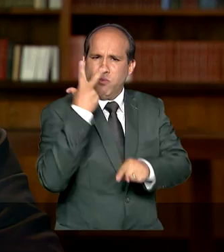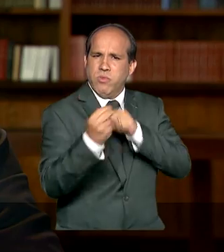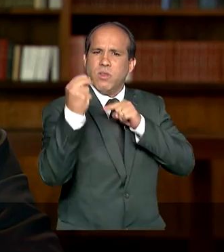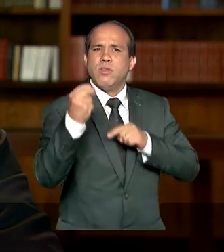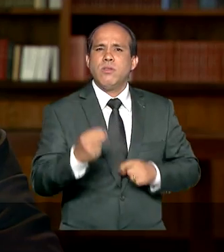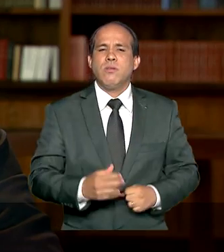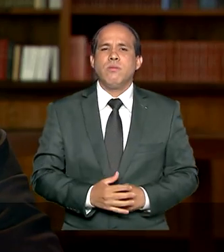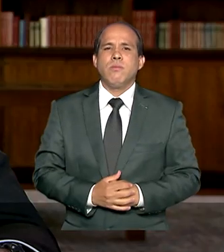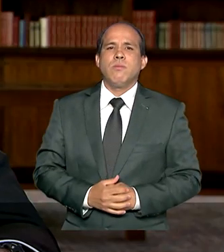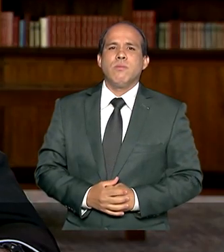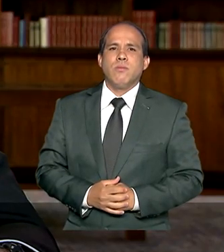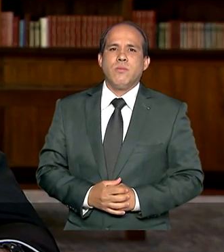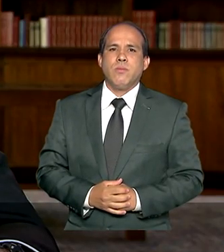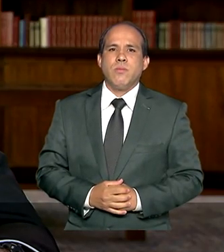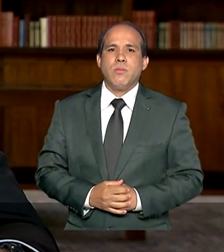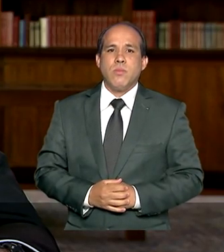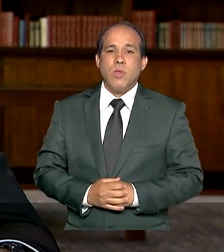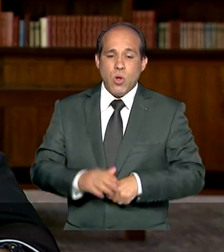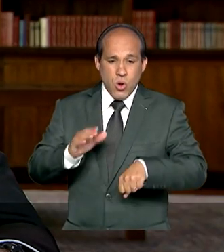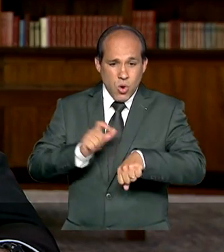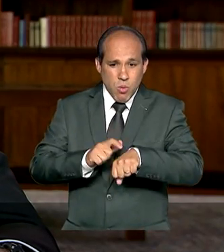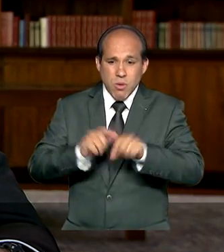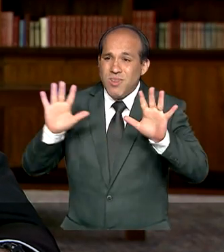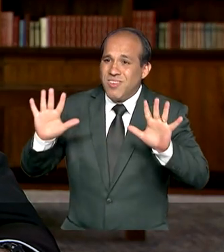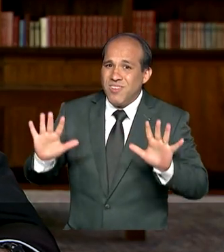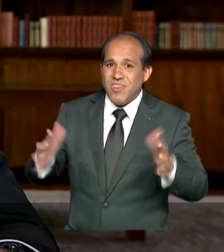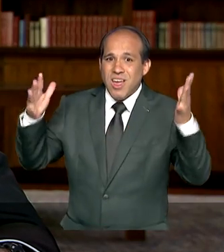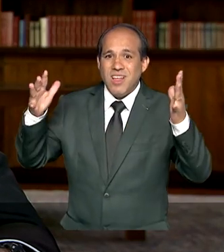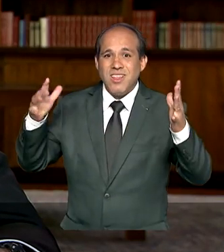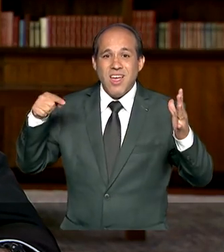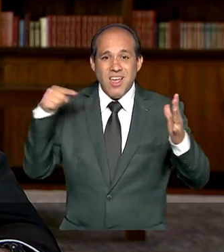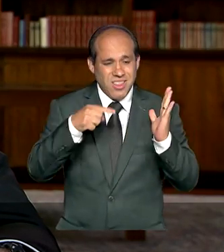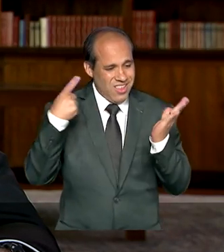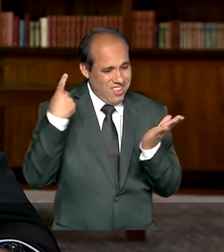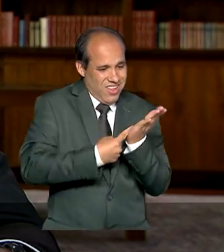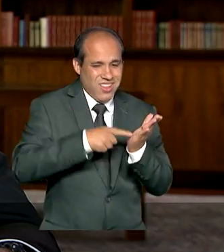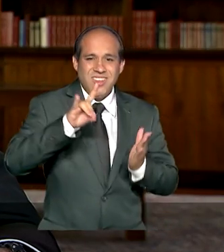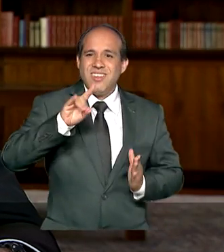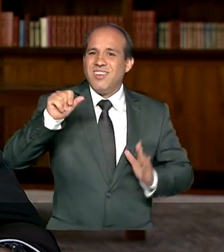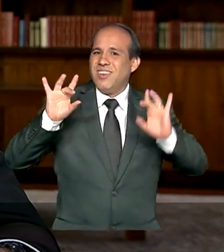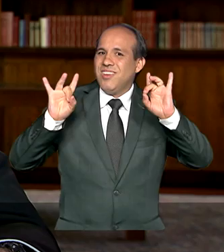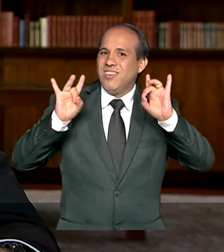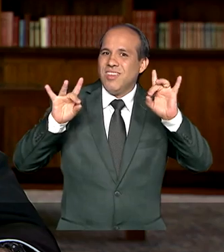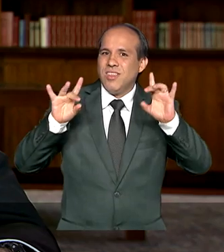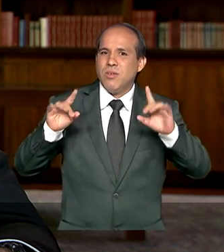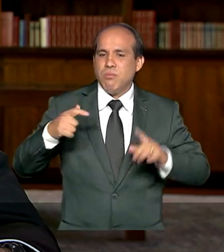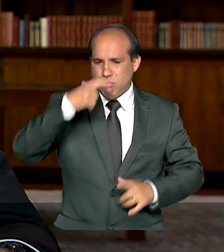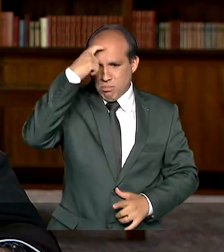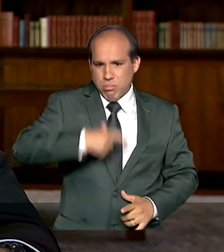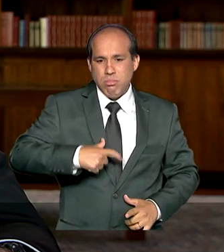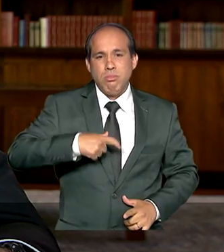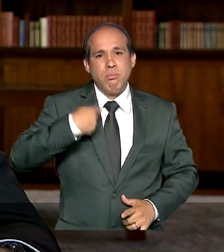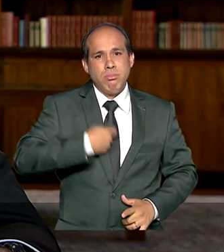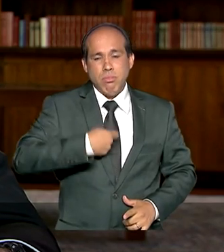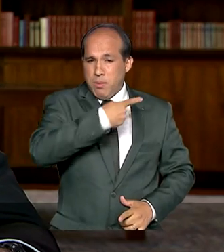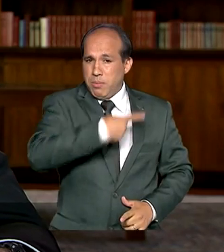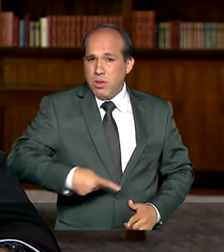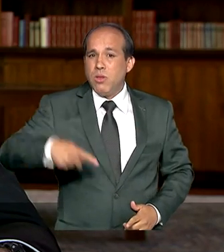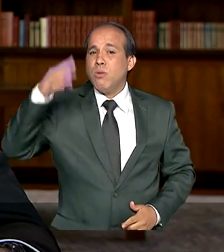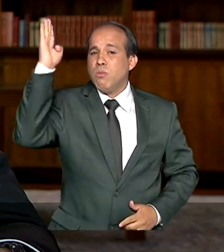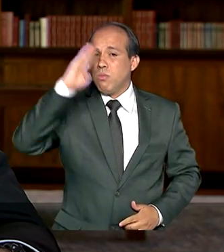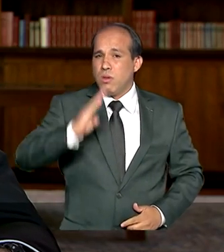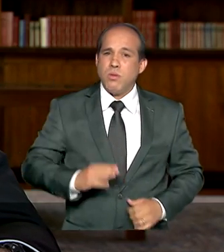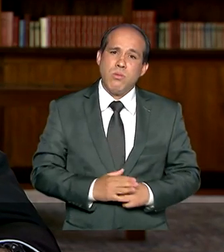venceremos sempre no momento em que celebramos esta data tão especial reitero como